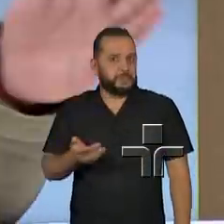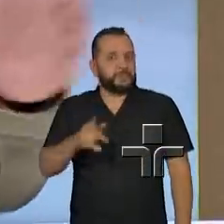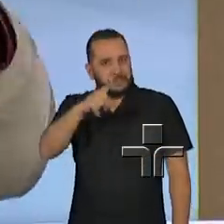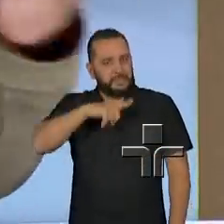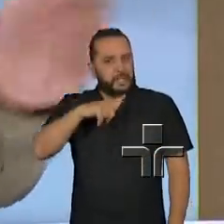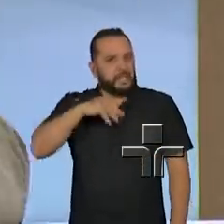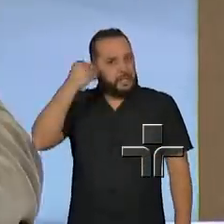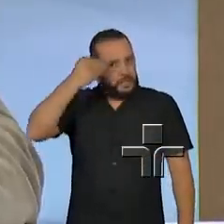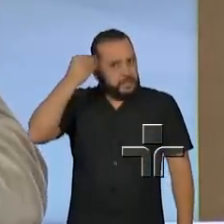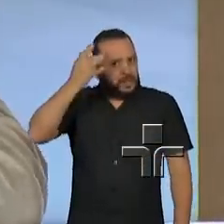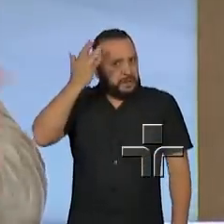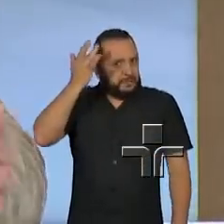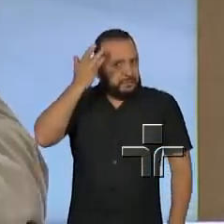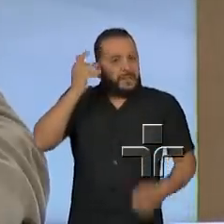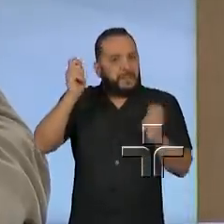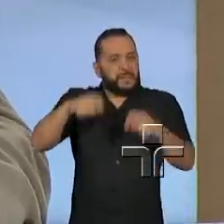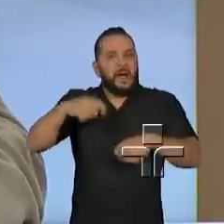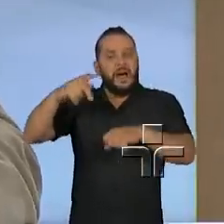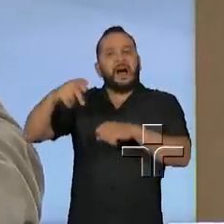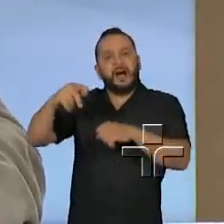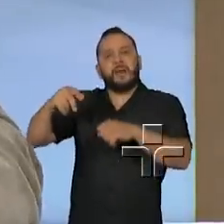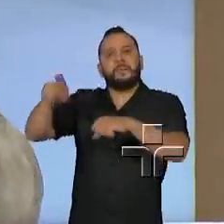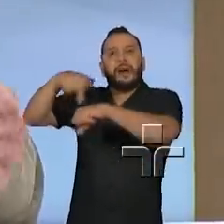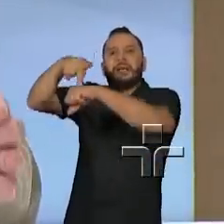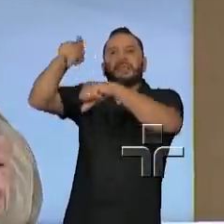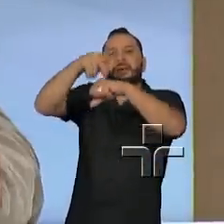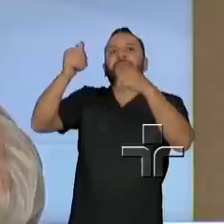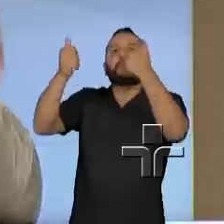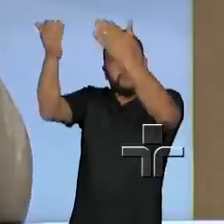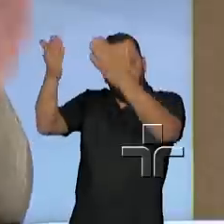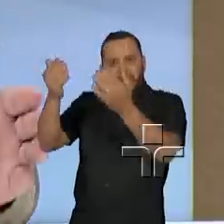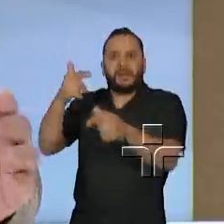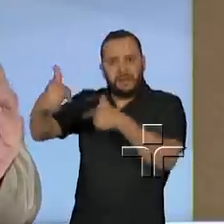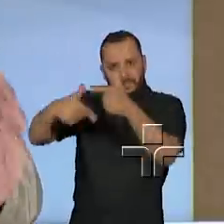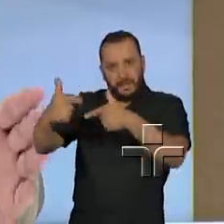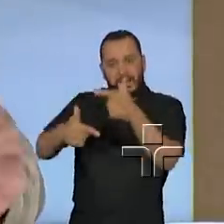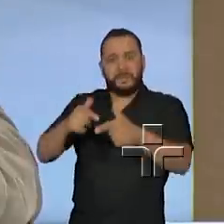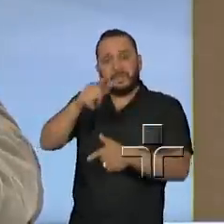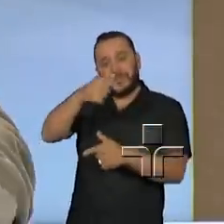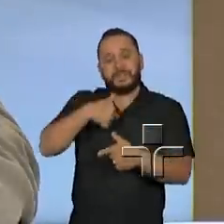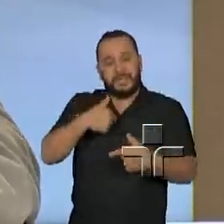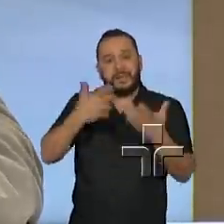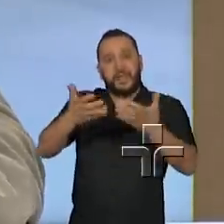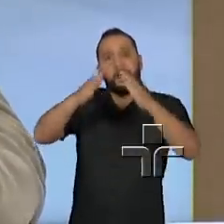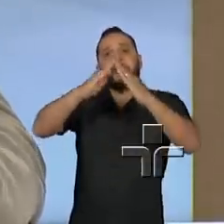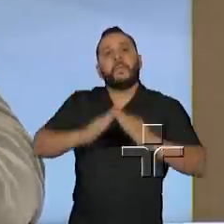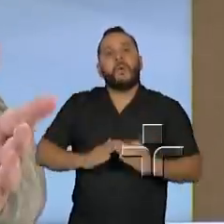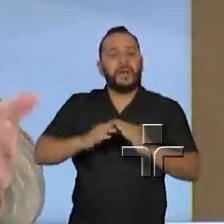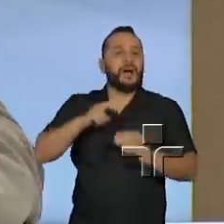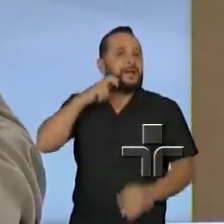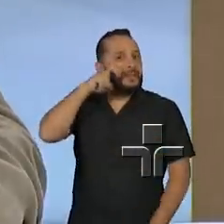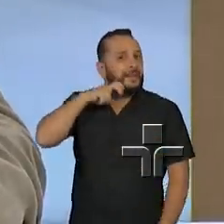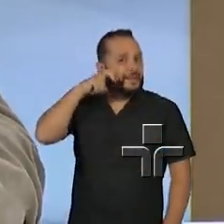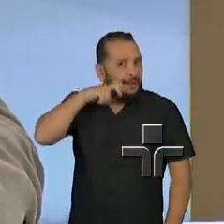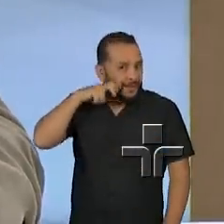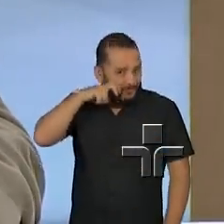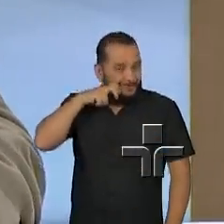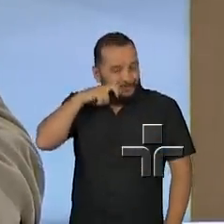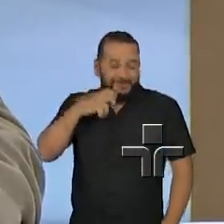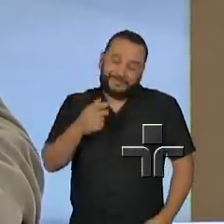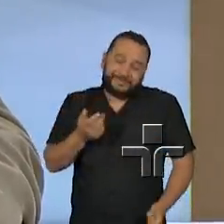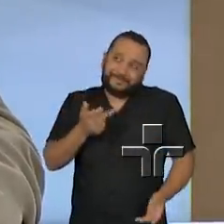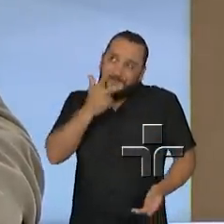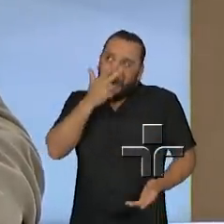cacife para fazer carreira em qualquer grande universidade do mundo, mas você escolheu se instalar em Natal, uma cidade distante dos grandes